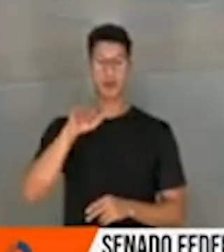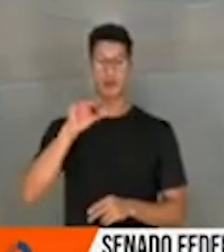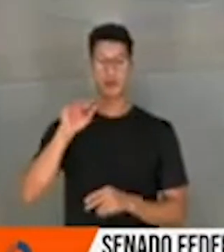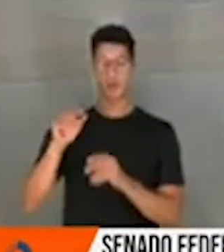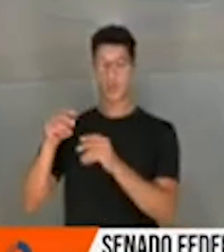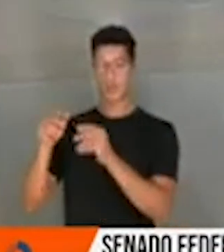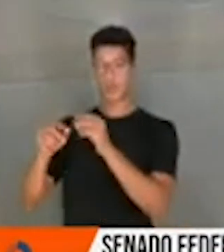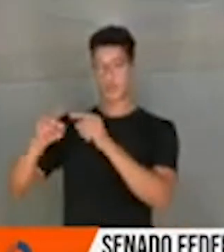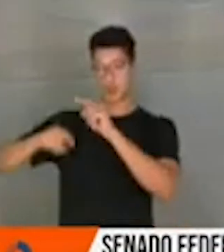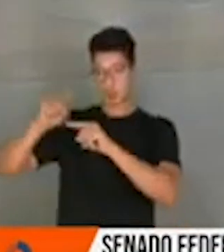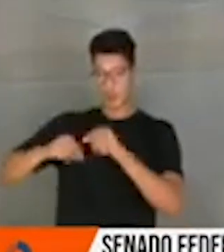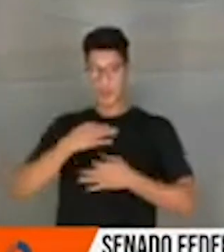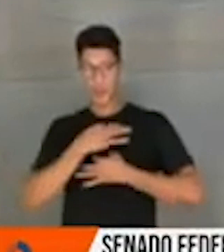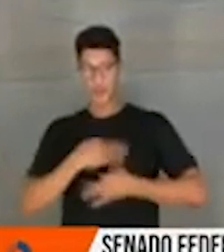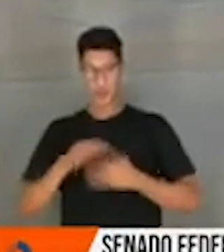Joalheria